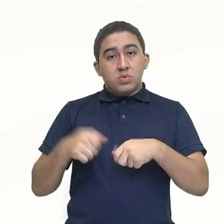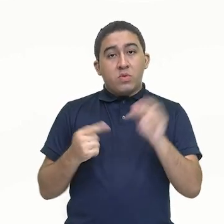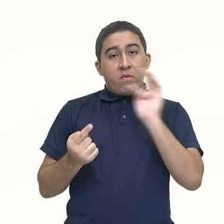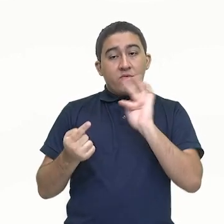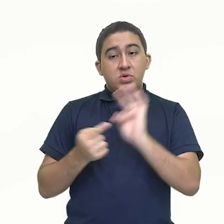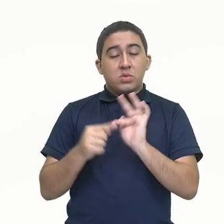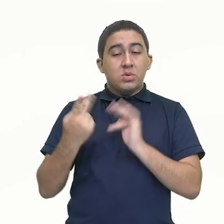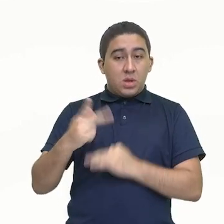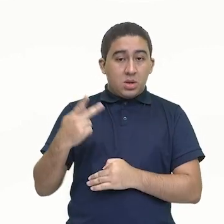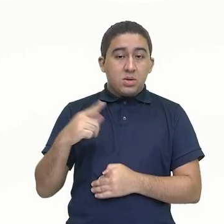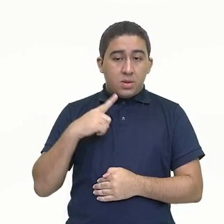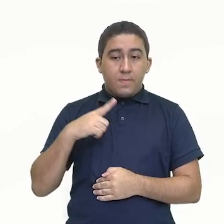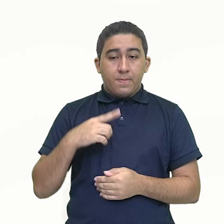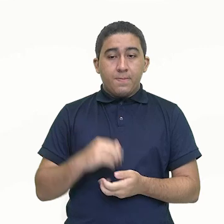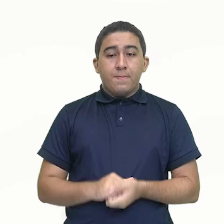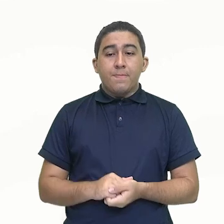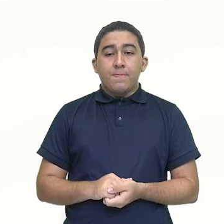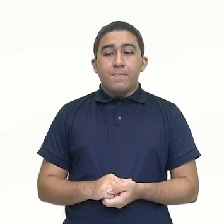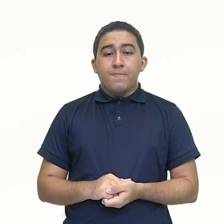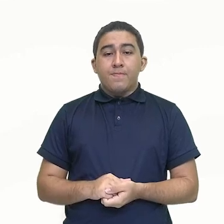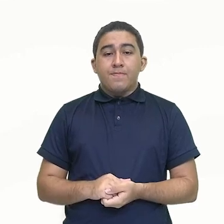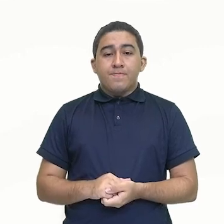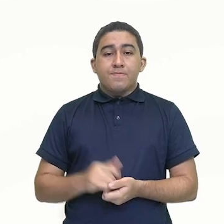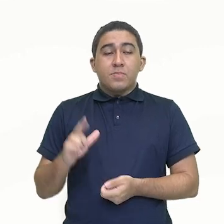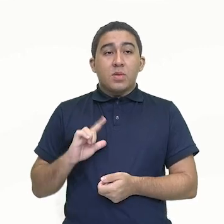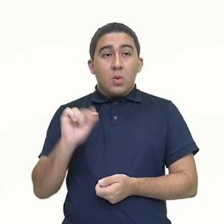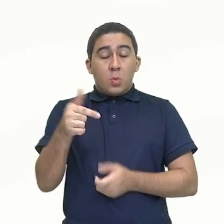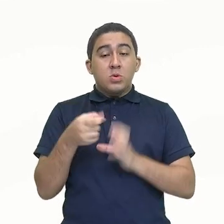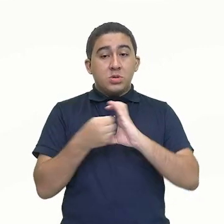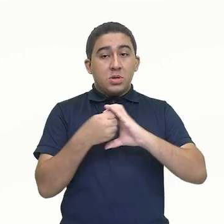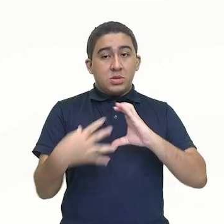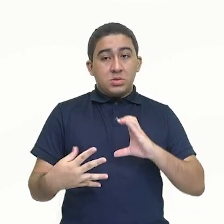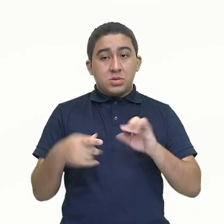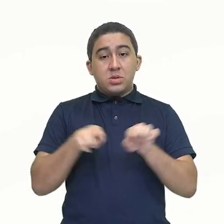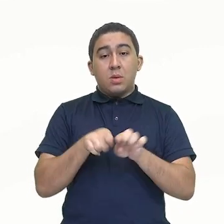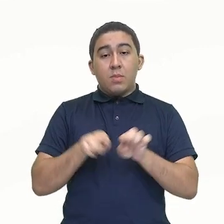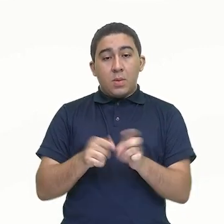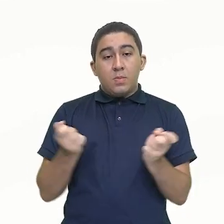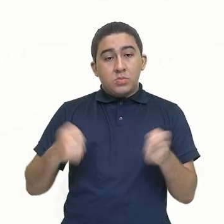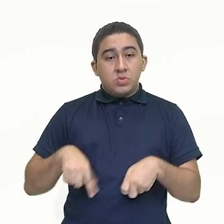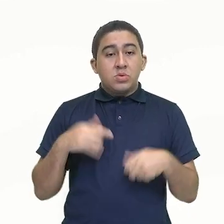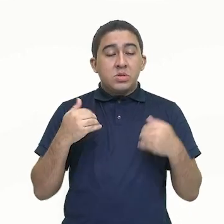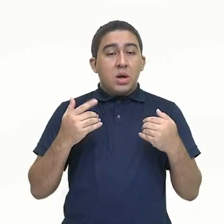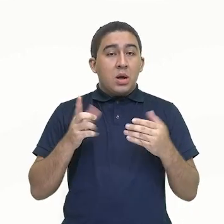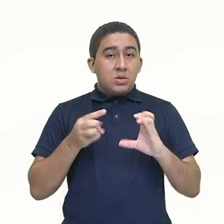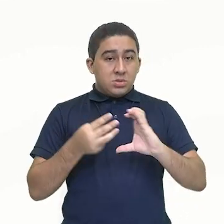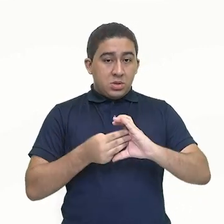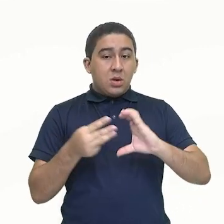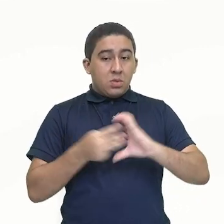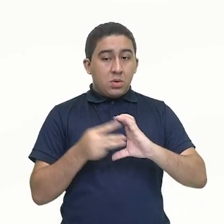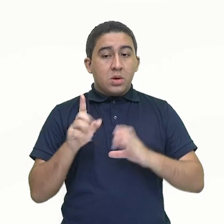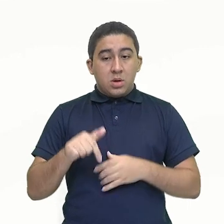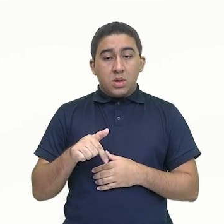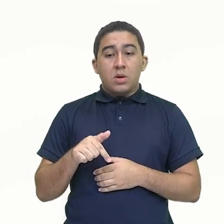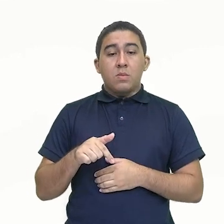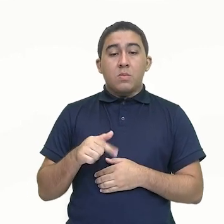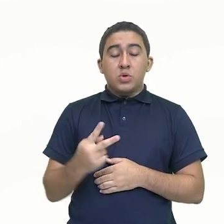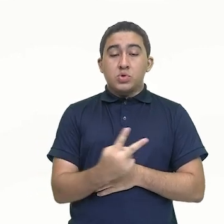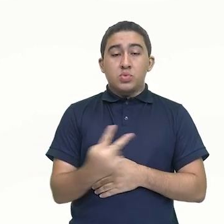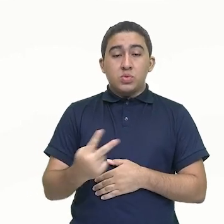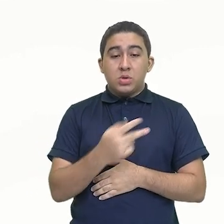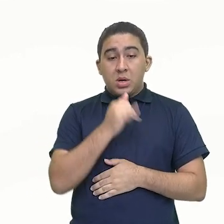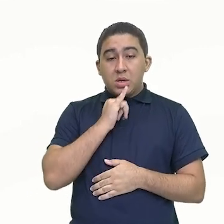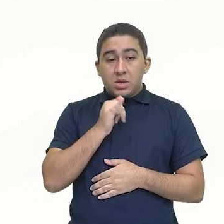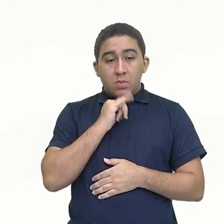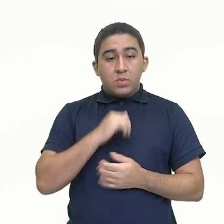função que vai realizar. Existem outras características também das células vegetal, como